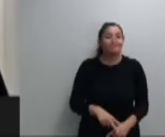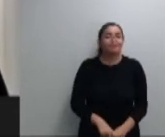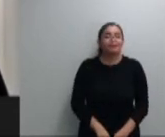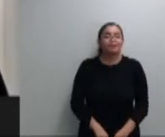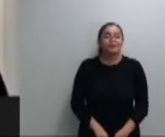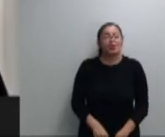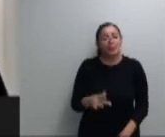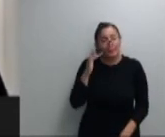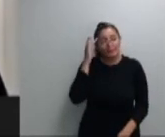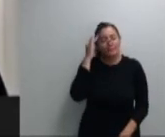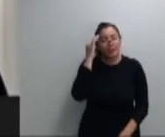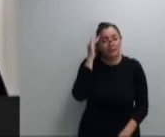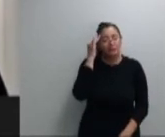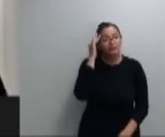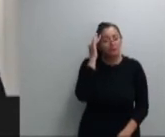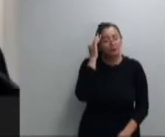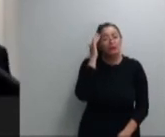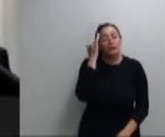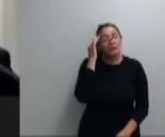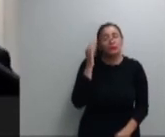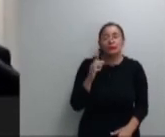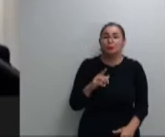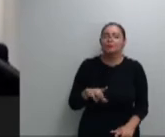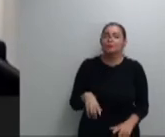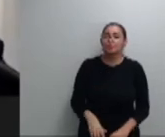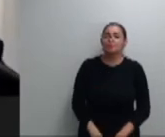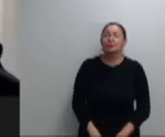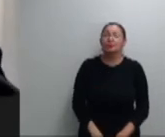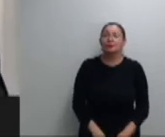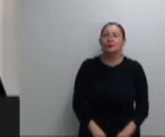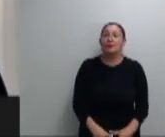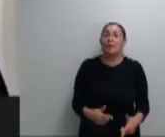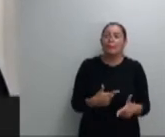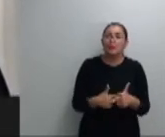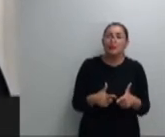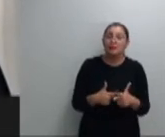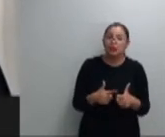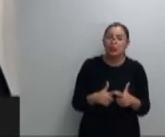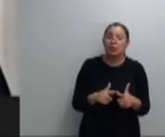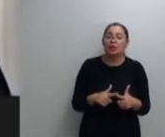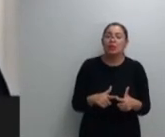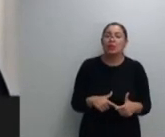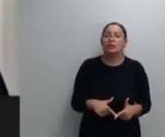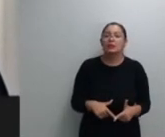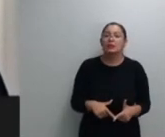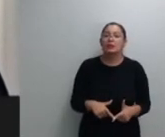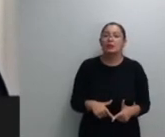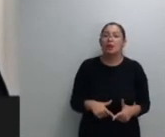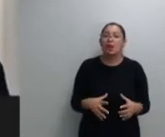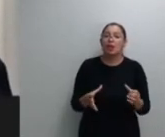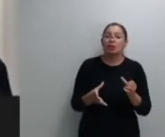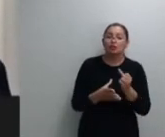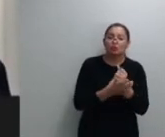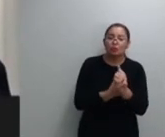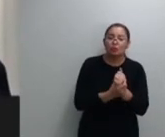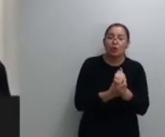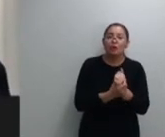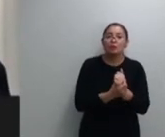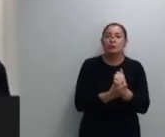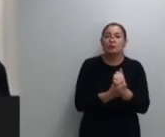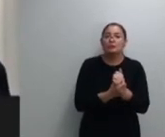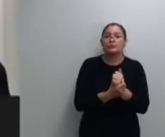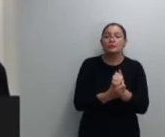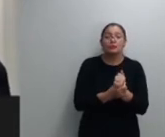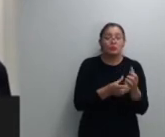que a situação pode ser equacionada assegurando-se a equivalência dos termos máquinas e veículos